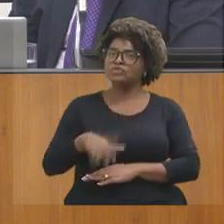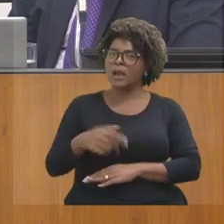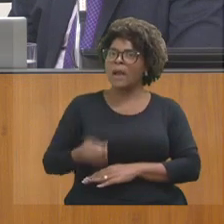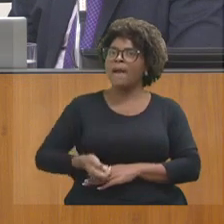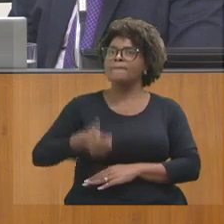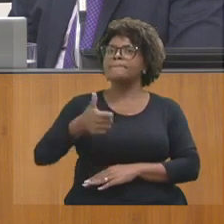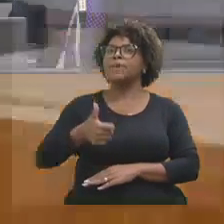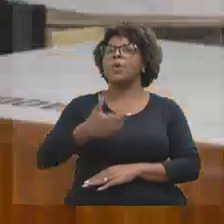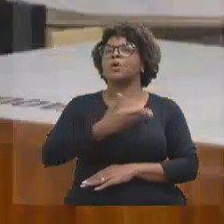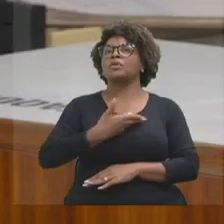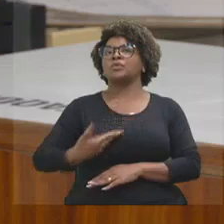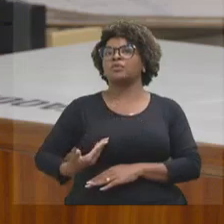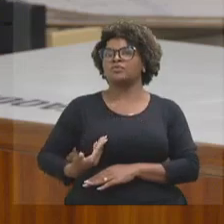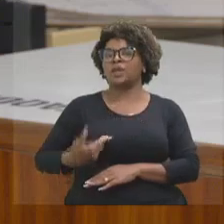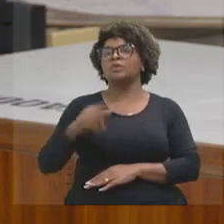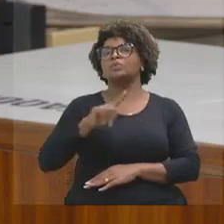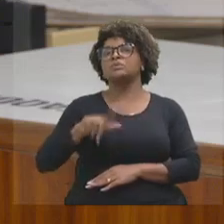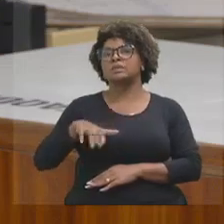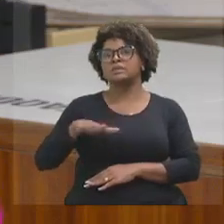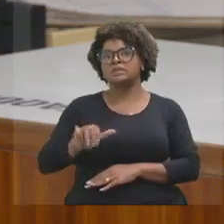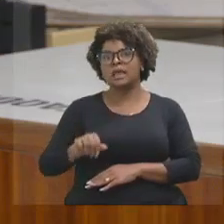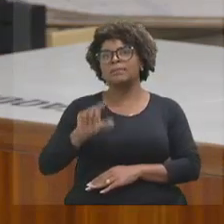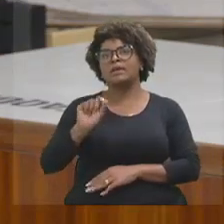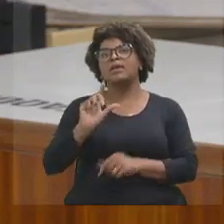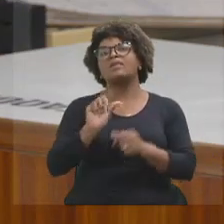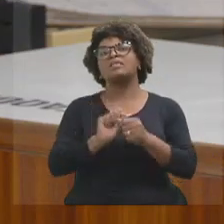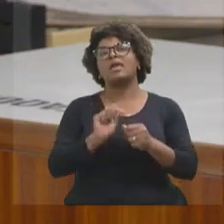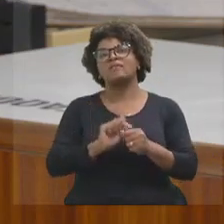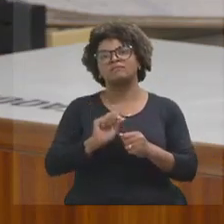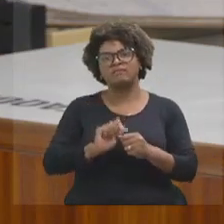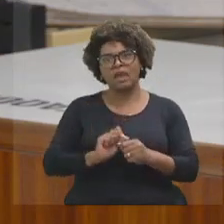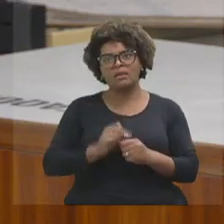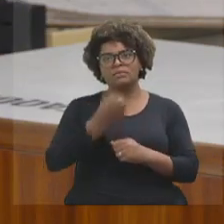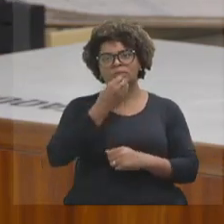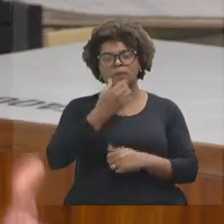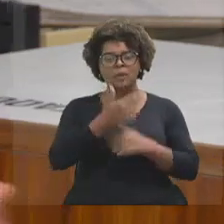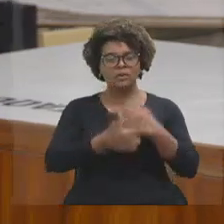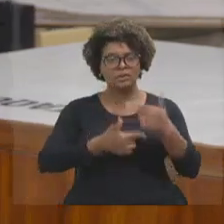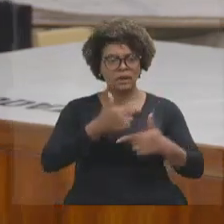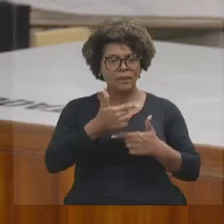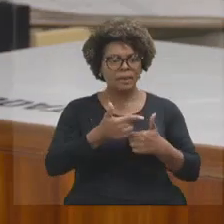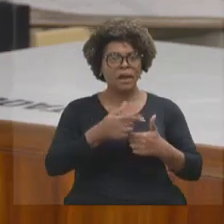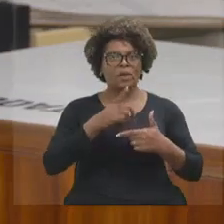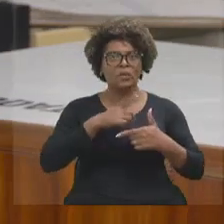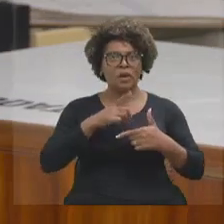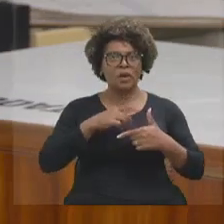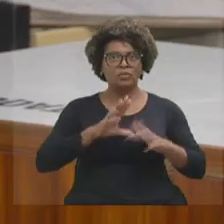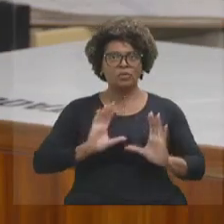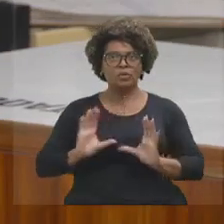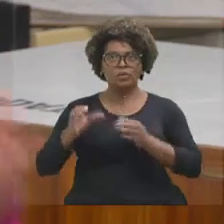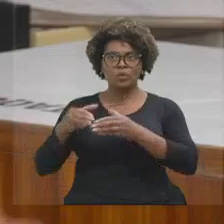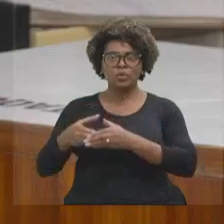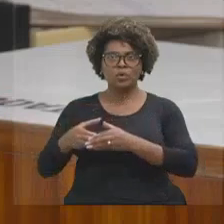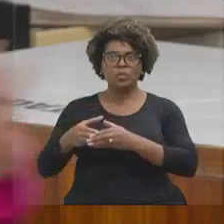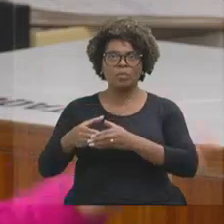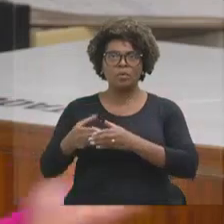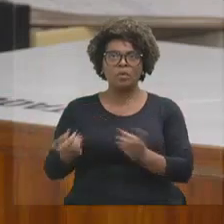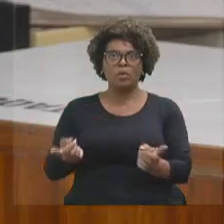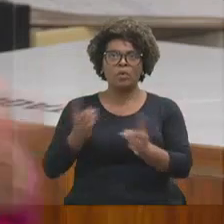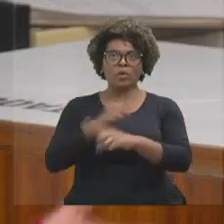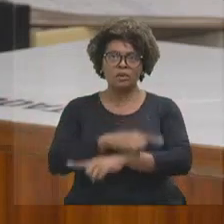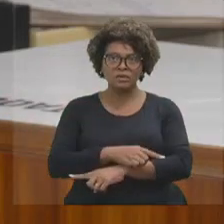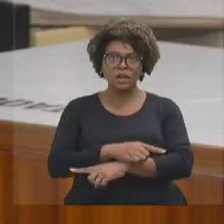no governo Romeu Zema que tem entregado e estando num bloco de oposição acho que falar isso é mais simbólico ainda ah